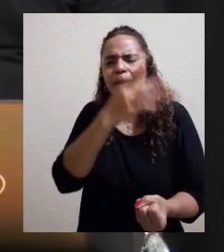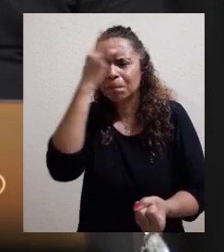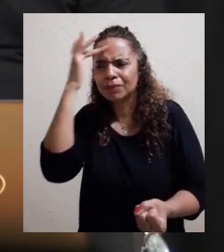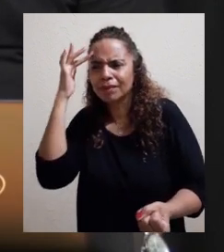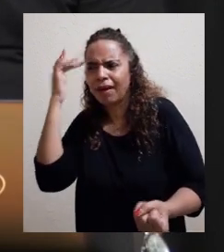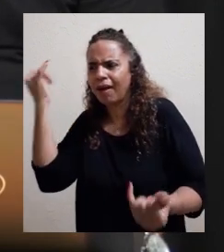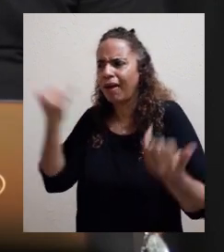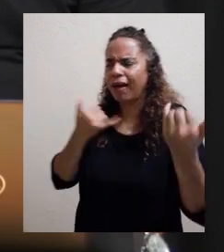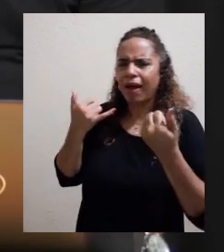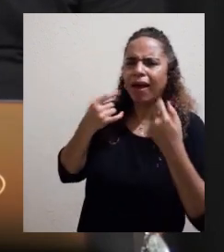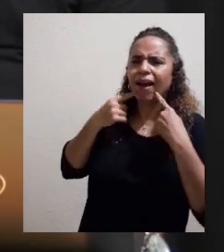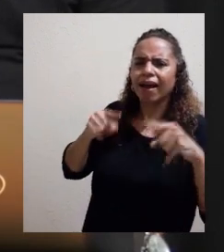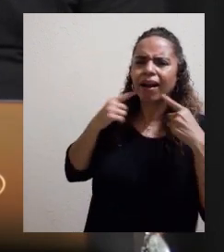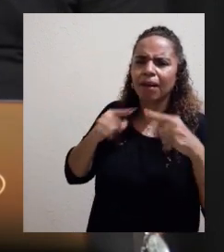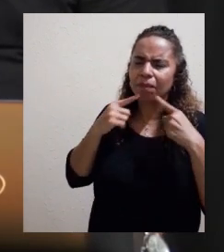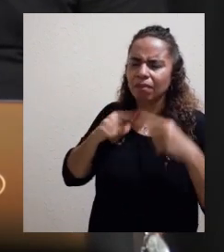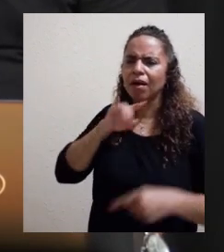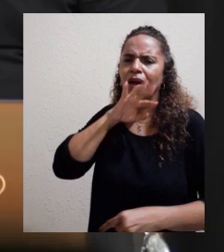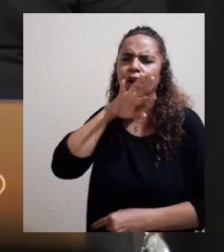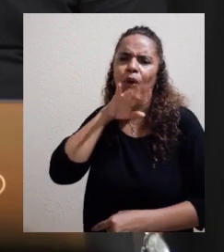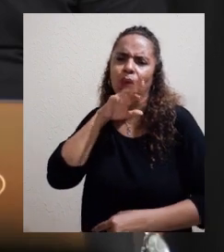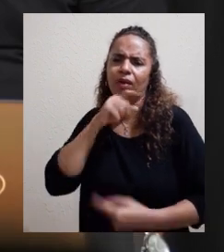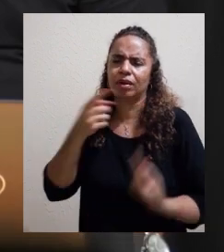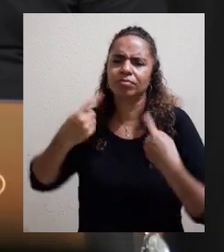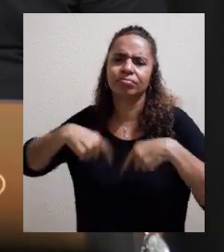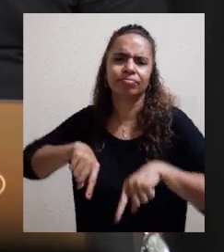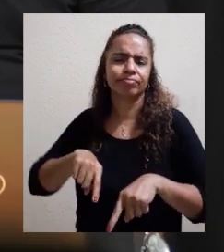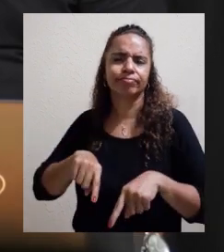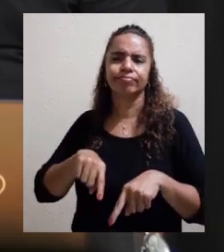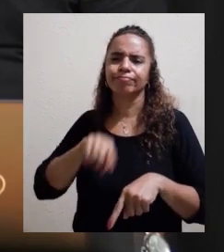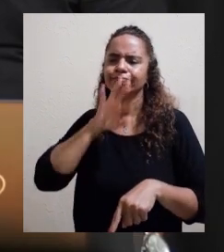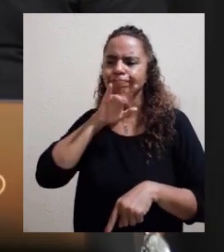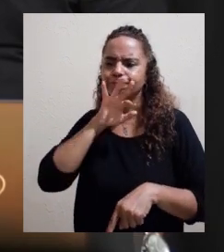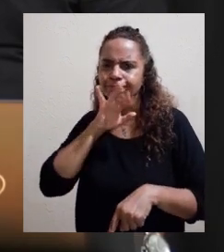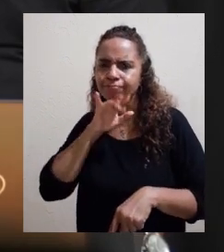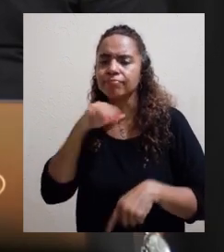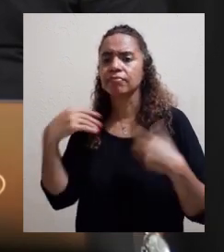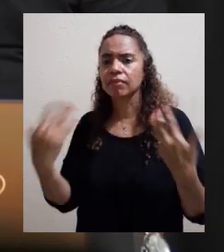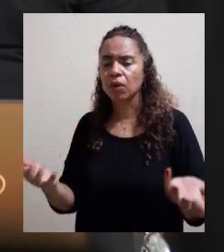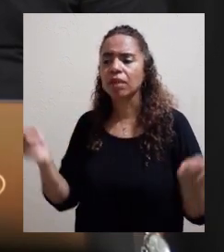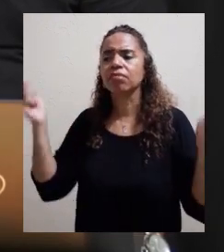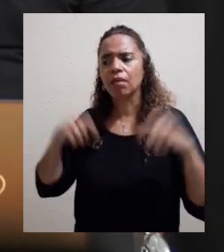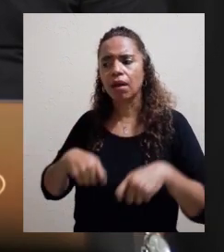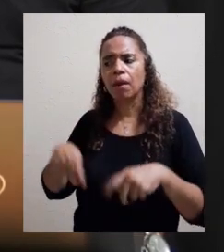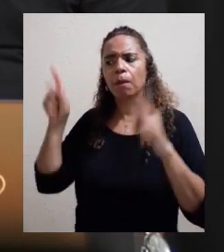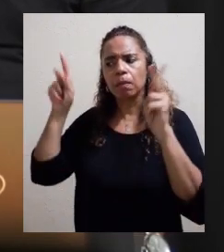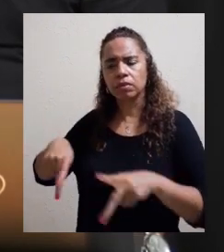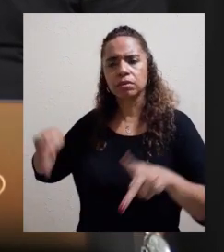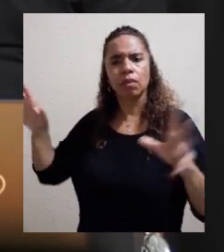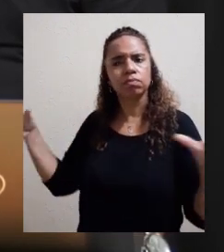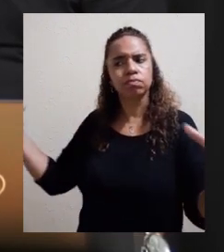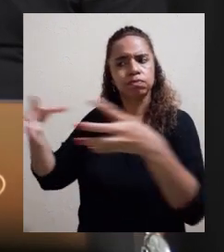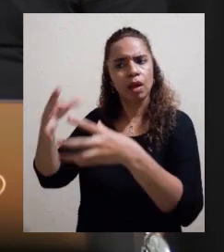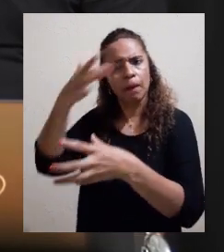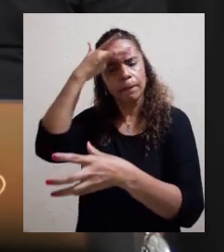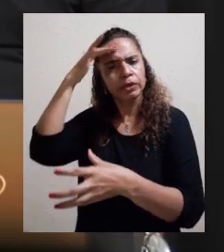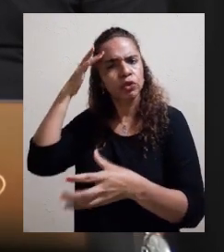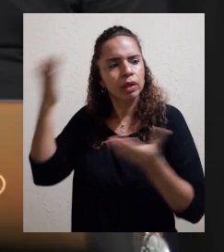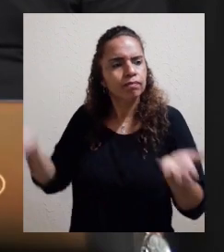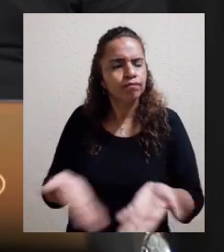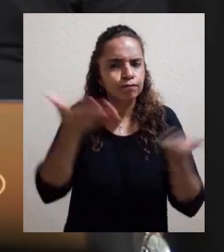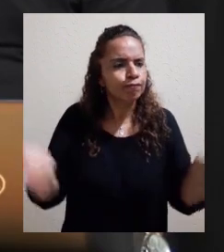e ficar ouvindo reclamação ainda é muito desmotivadora, né? Então a população, acho que ela pode ajudar também